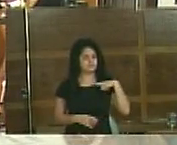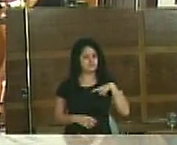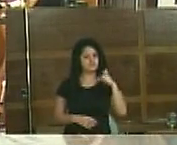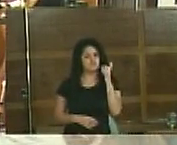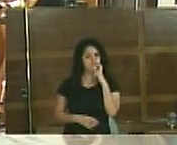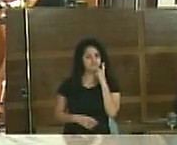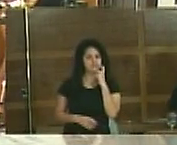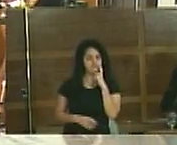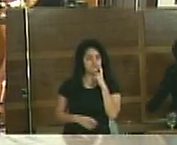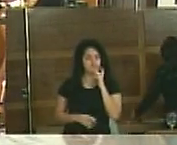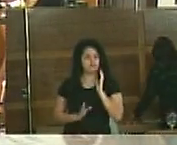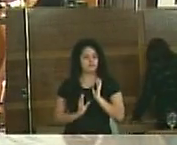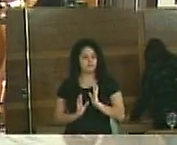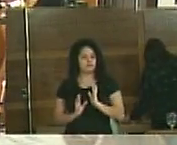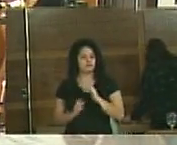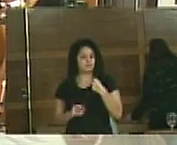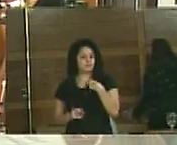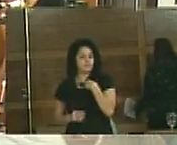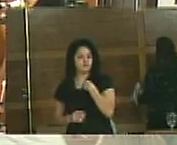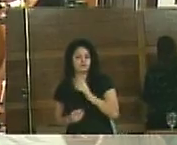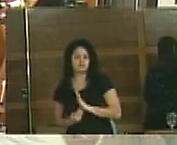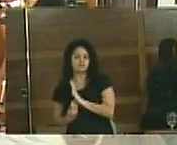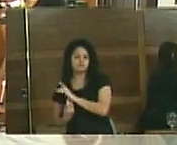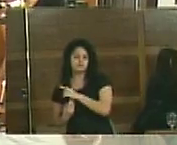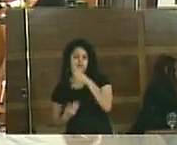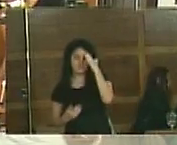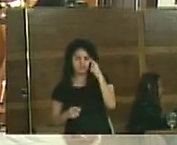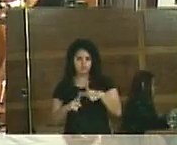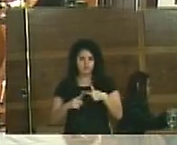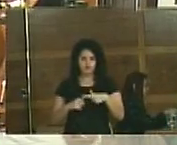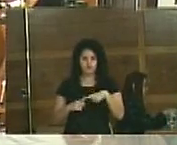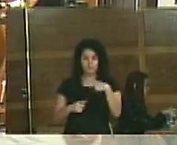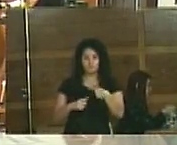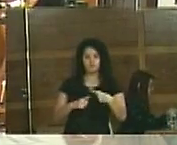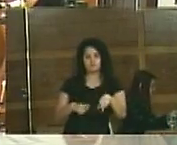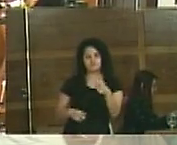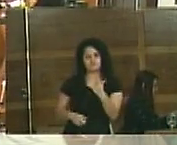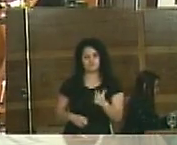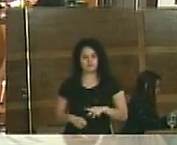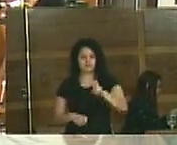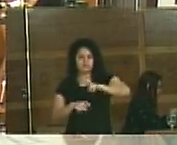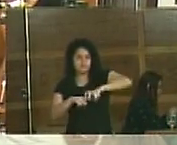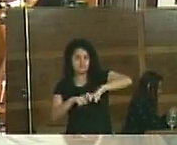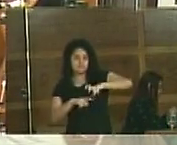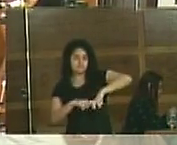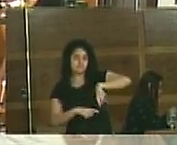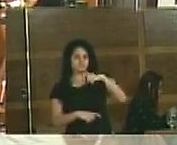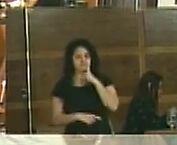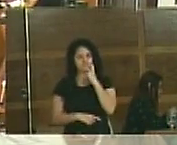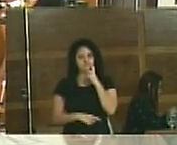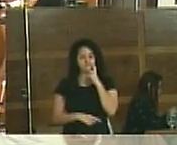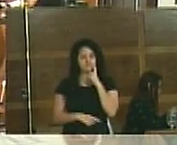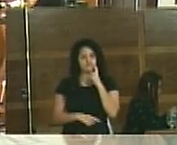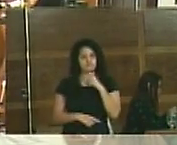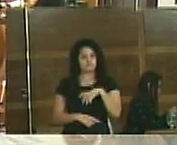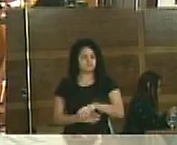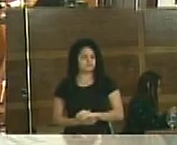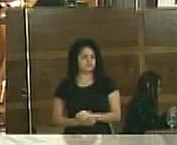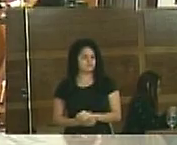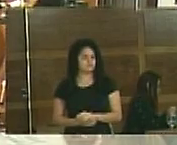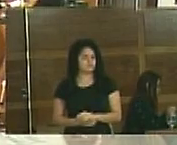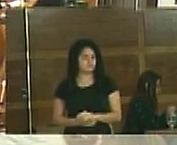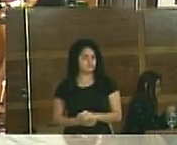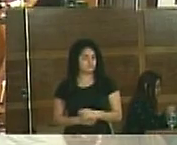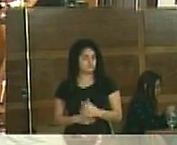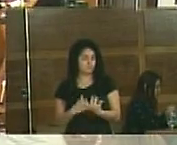dentista, porém não pode atender. Sabe por quê, presidente? Porque não tem a cadeira para atender a população. Ou seja, estão brincando